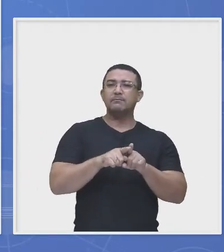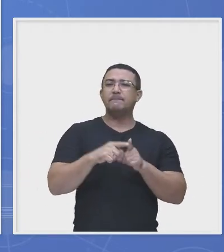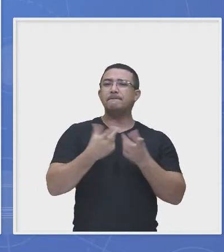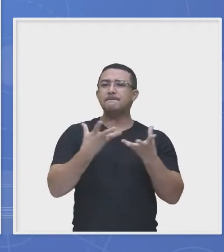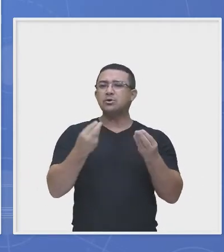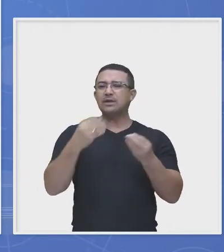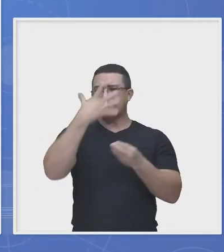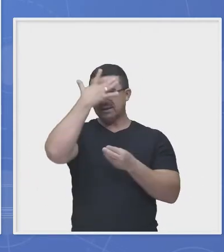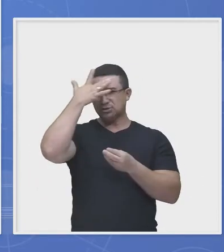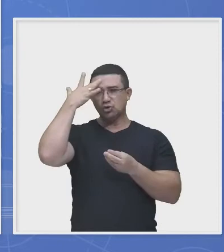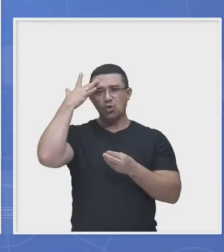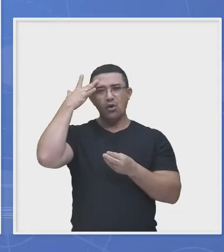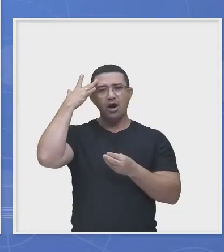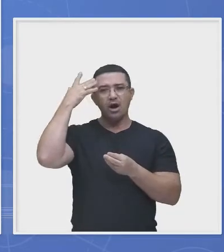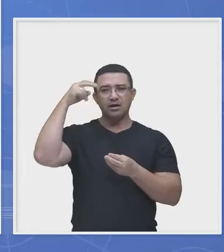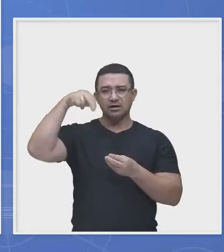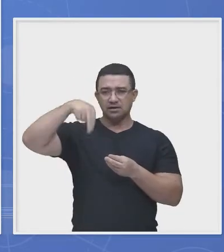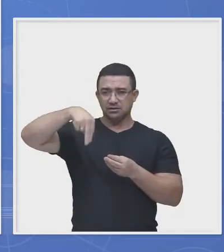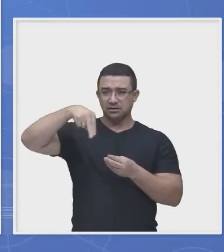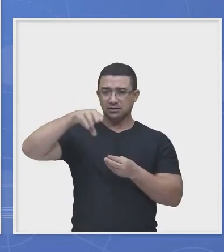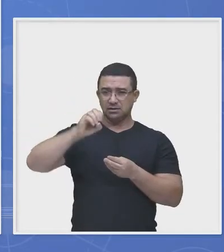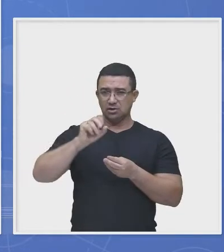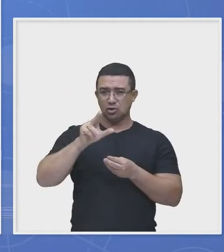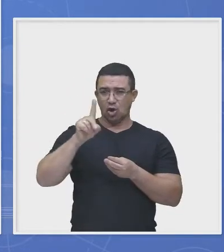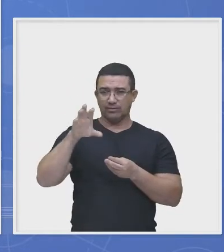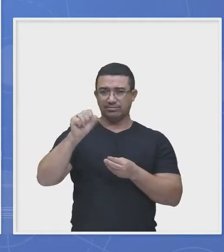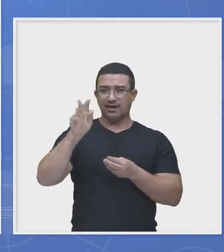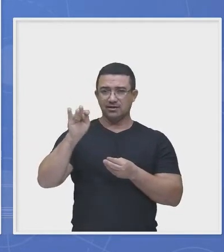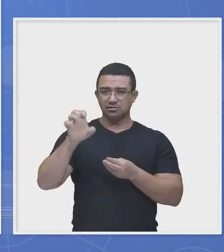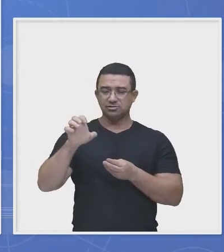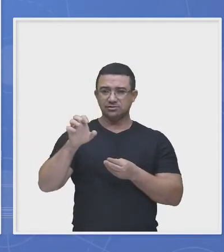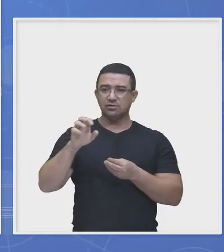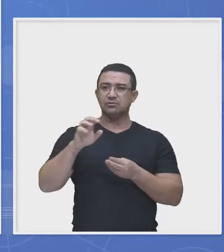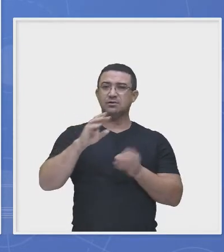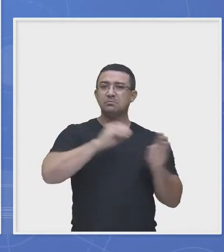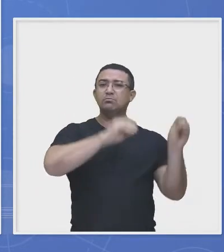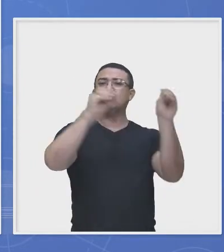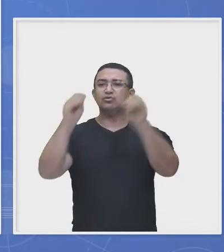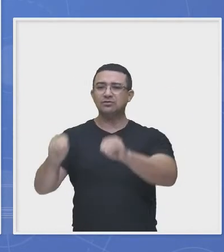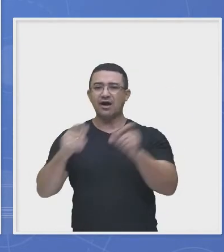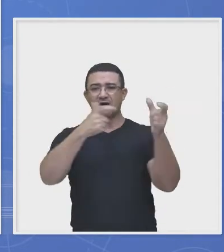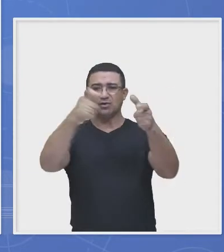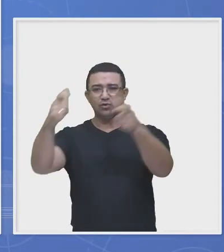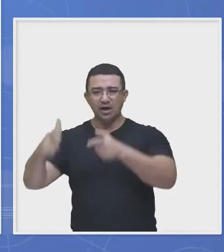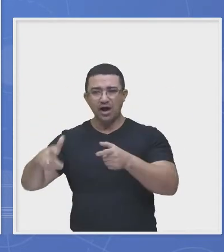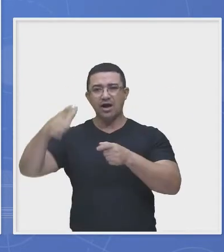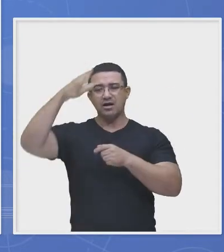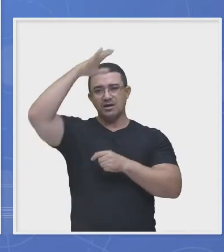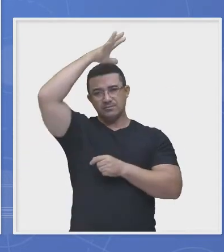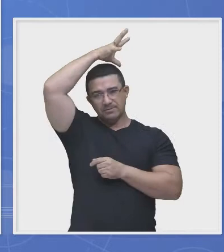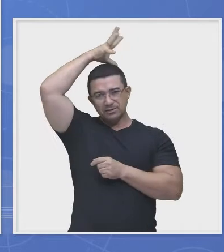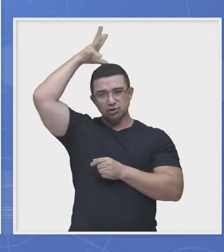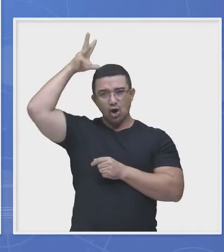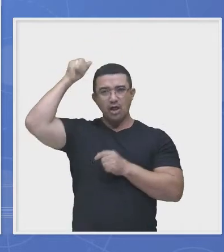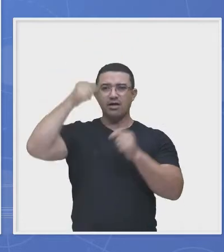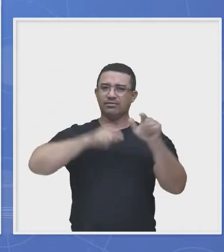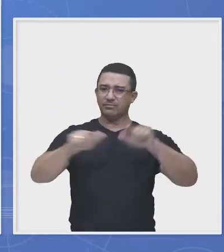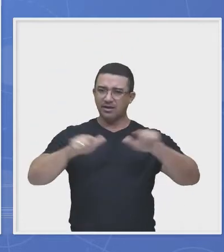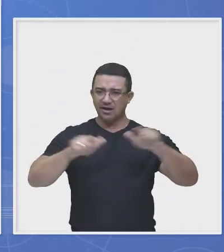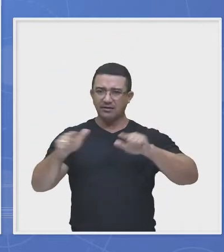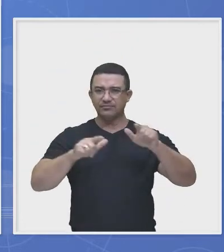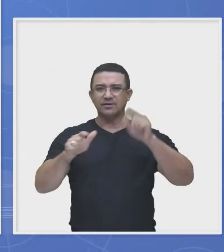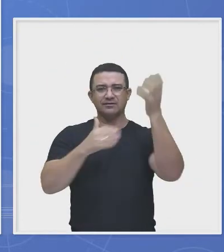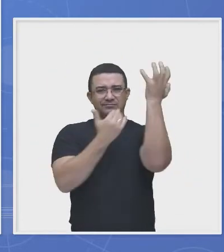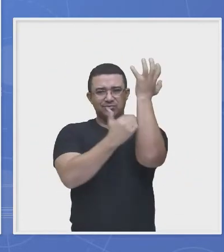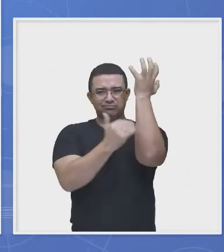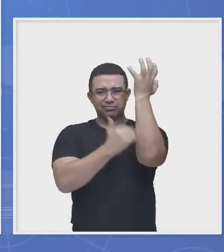nordestinos para o Amazonas, né, para trabalhar na borracha, com a promessa de que iriam mudar de vida, e também vamos ter outros que